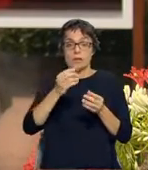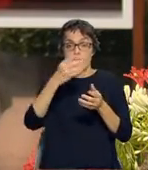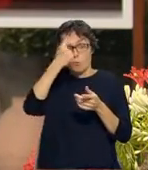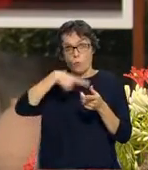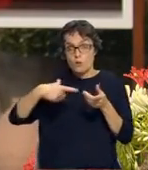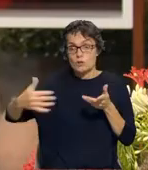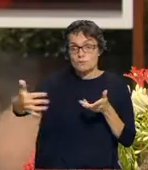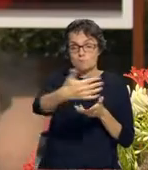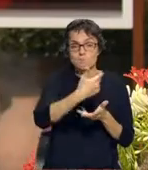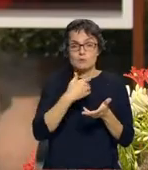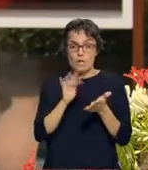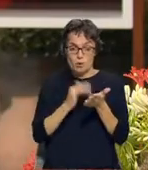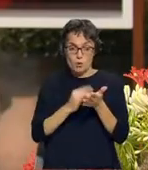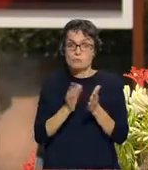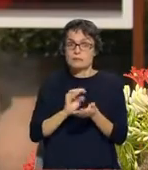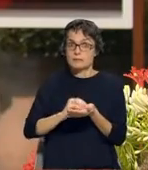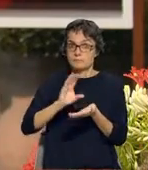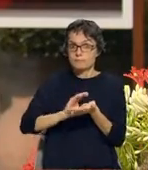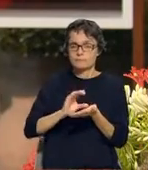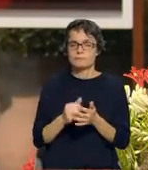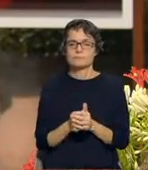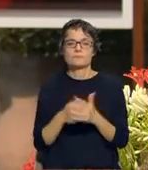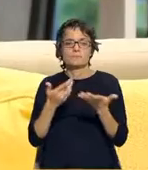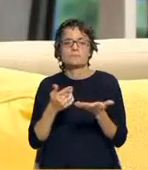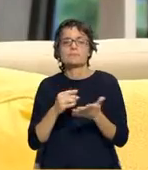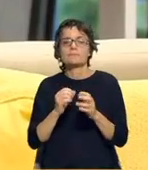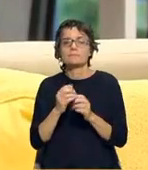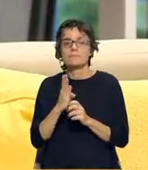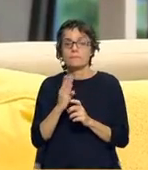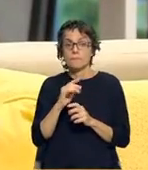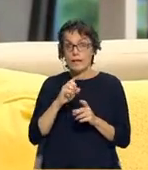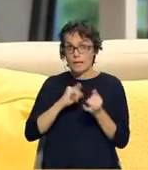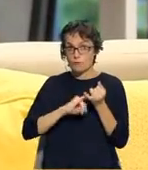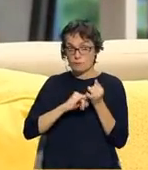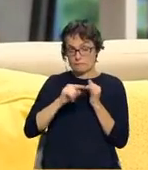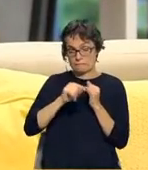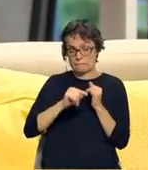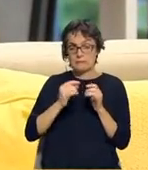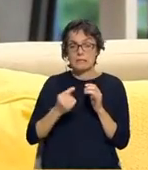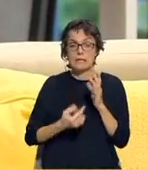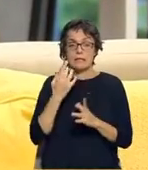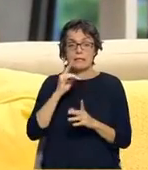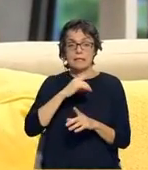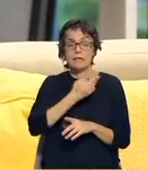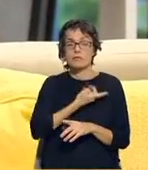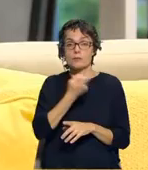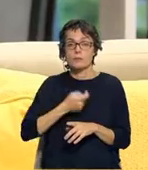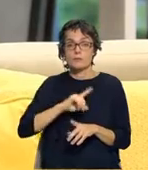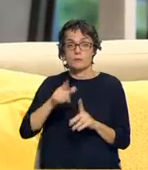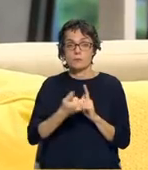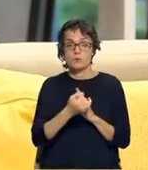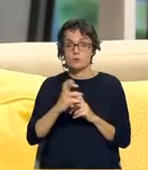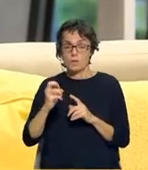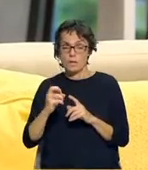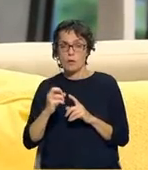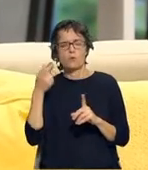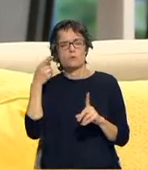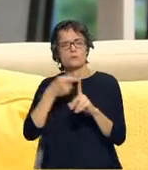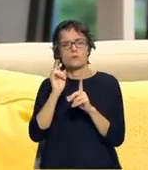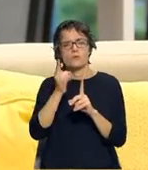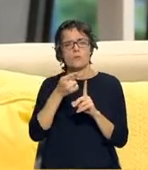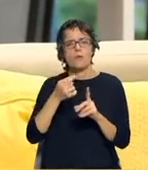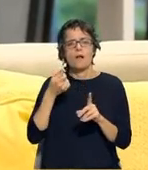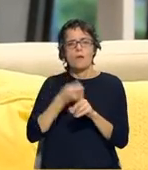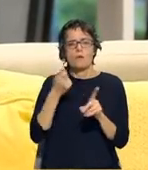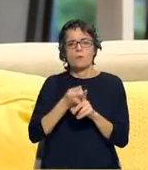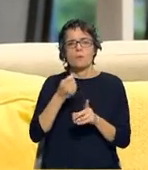qual é o grande objetivo? É assim, a Ajudaris nasceu em 2008 e tem como principal missão combater a pobreza e a exclusão social